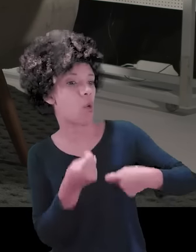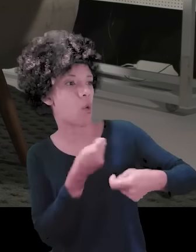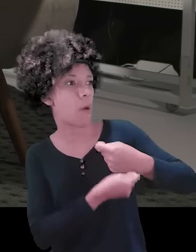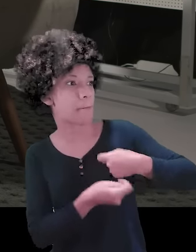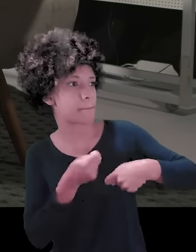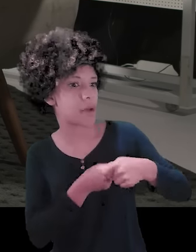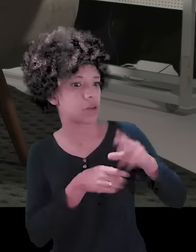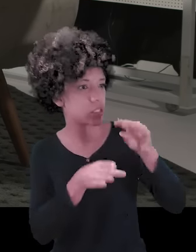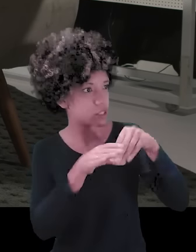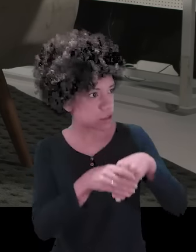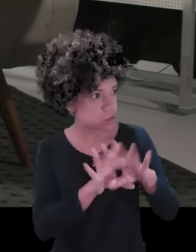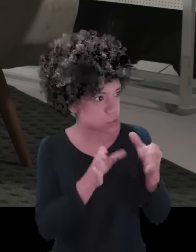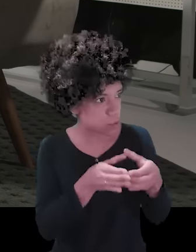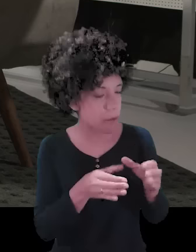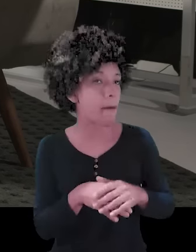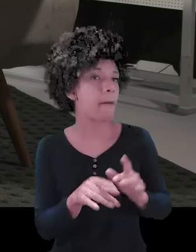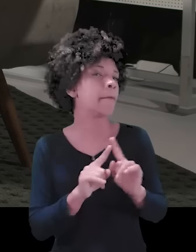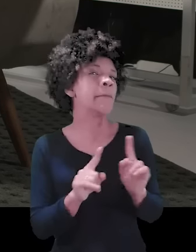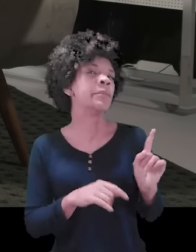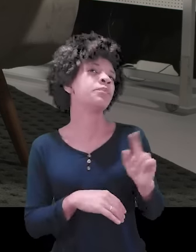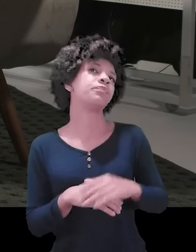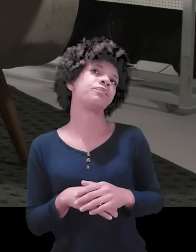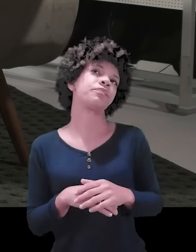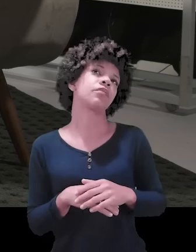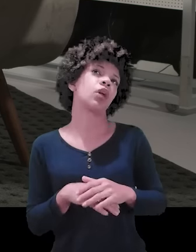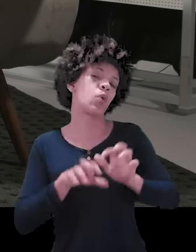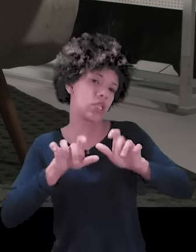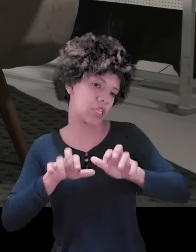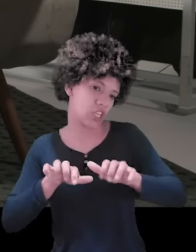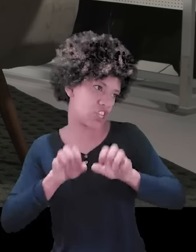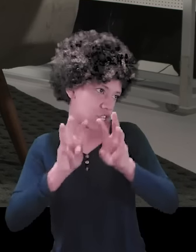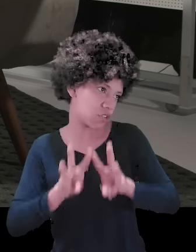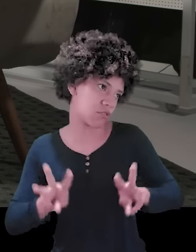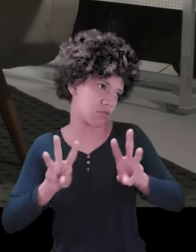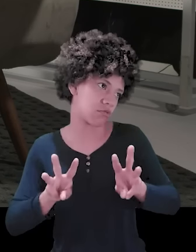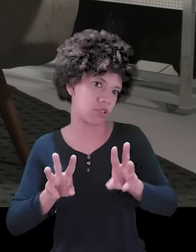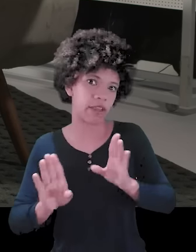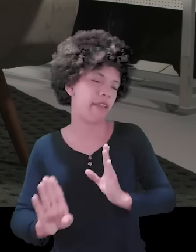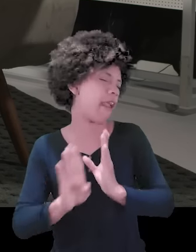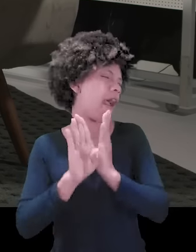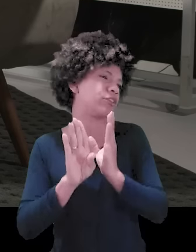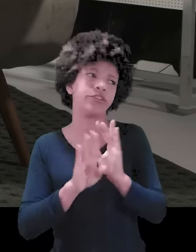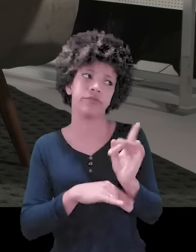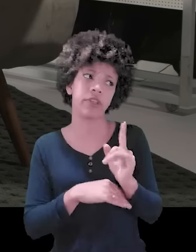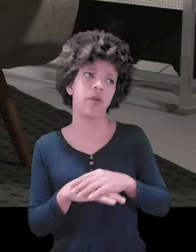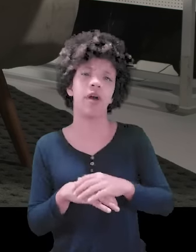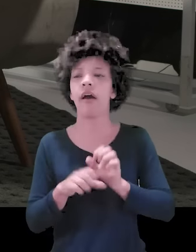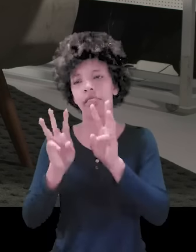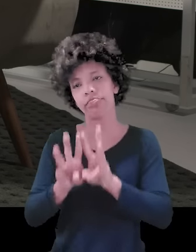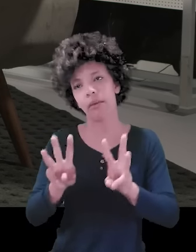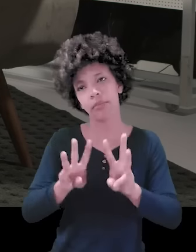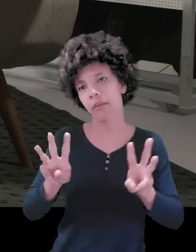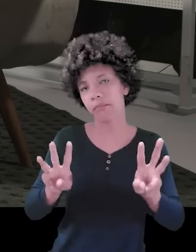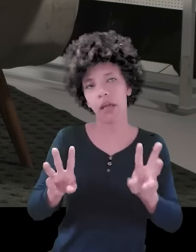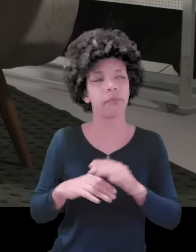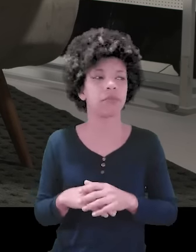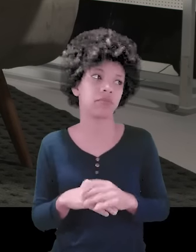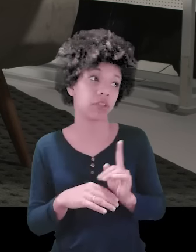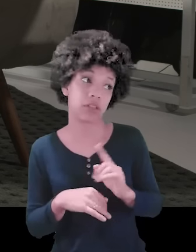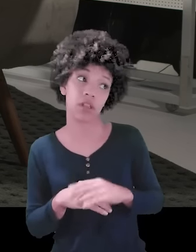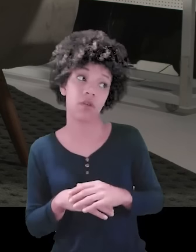comércio aqui o d'ale mas não é uma coisa que você digita na internet comum e acha sabe www